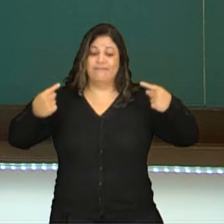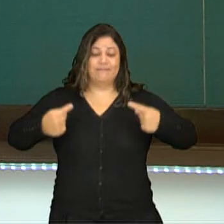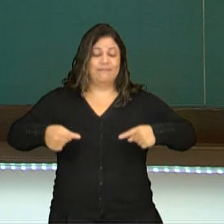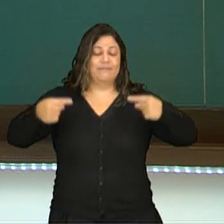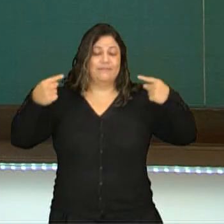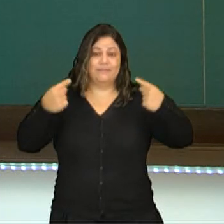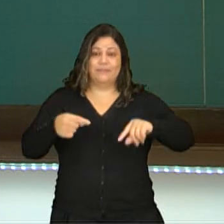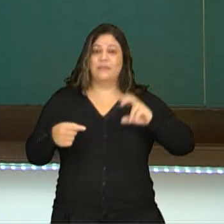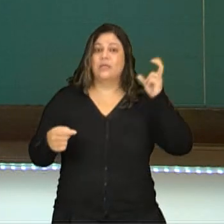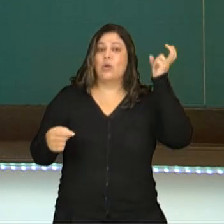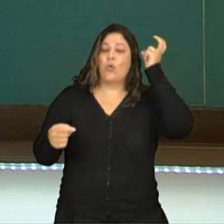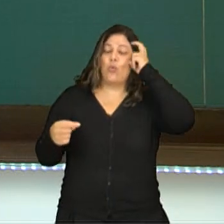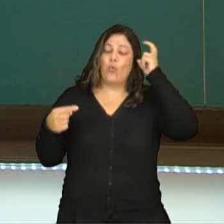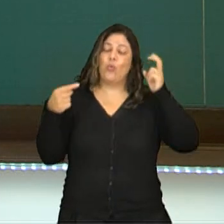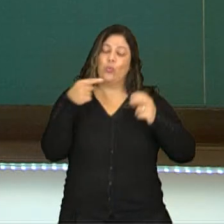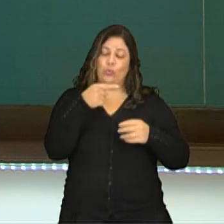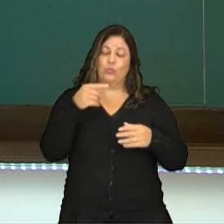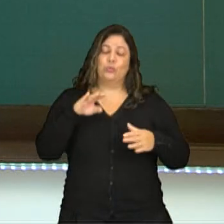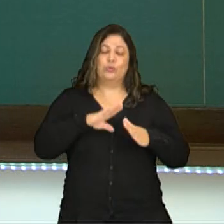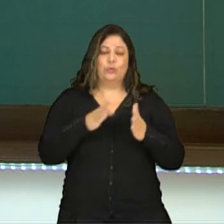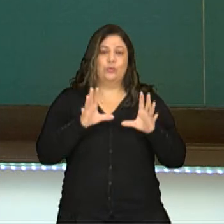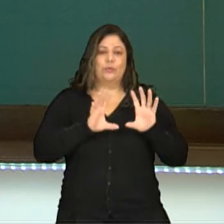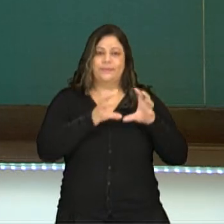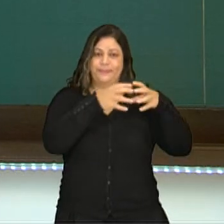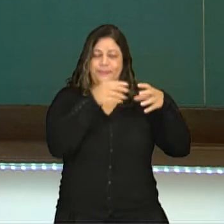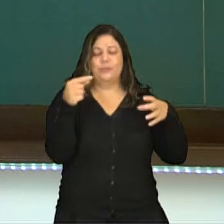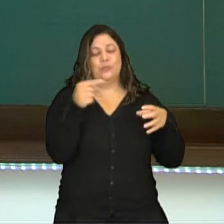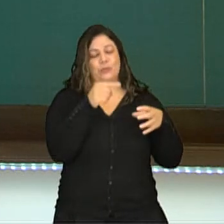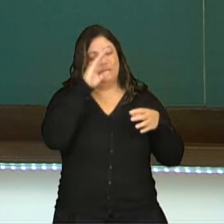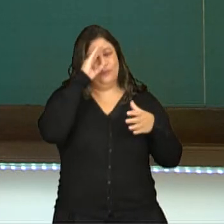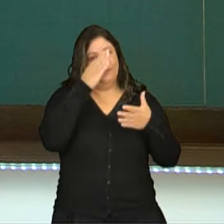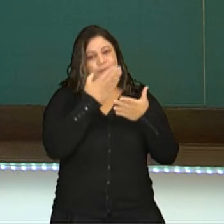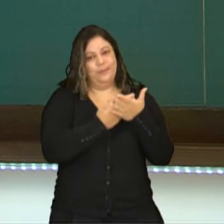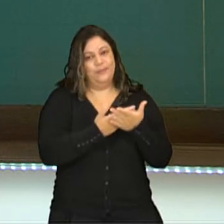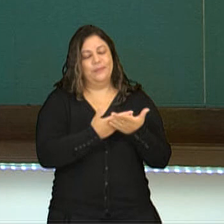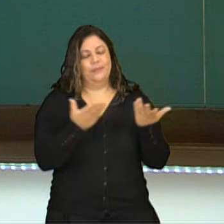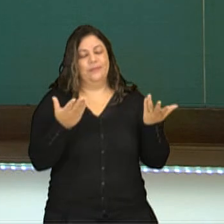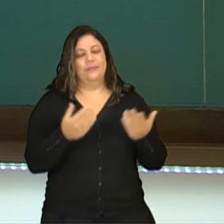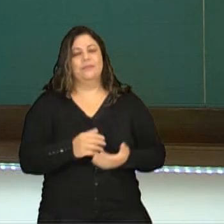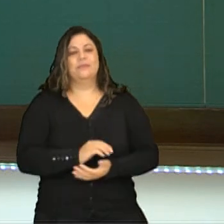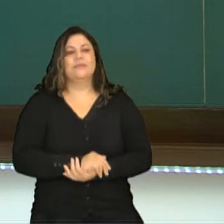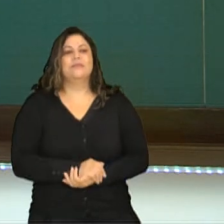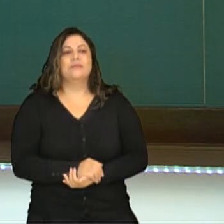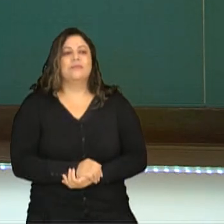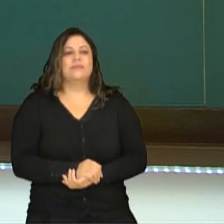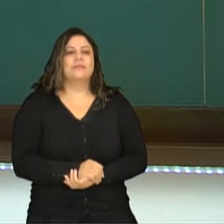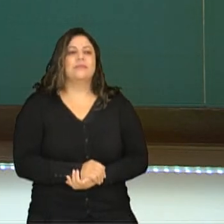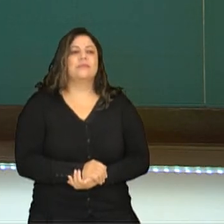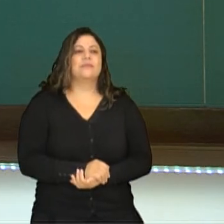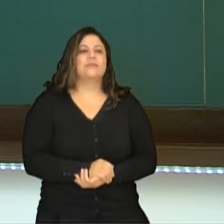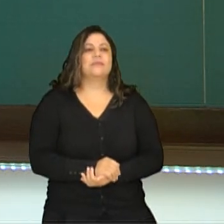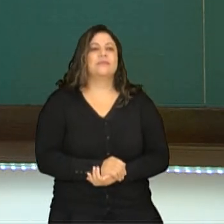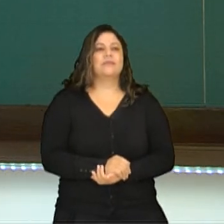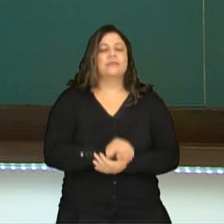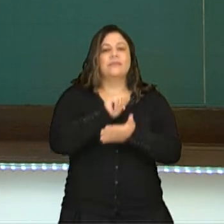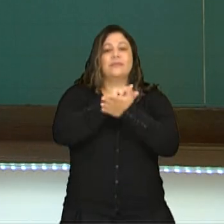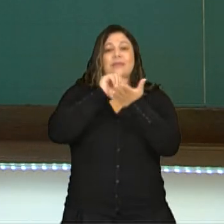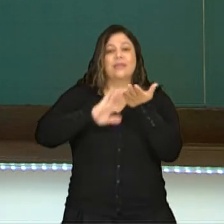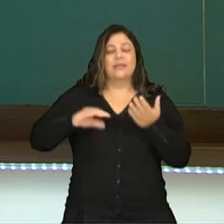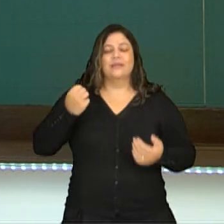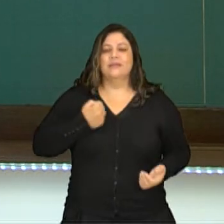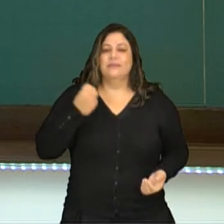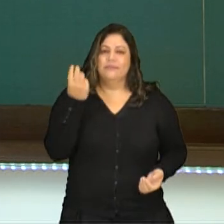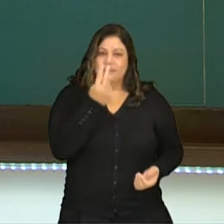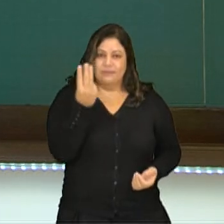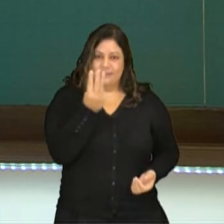aquilo que a população acredita, a população angolana acredita em relação a essa dança. Vamos para a nossa